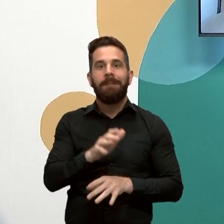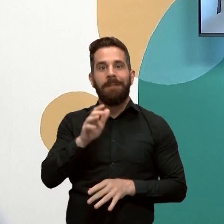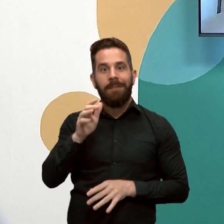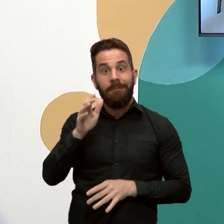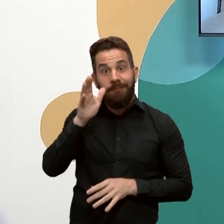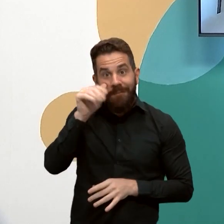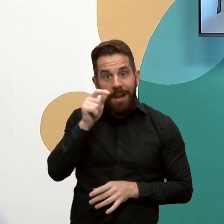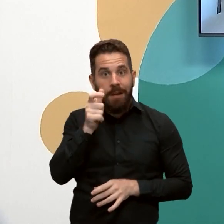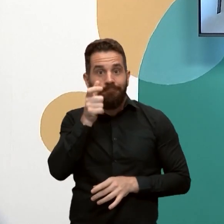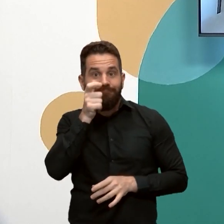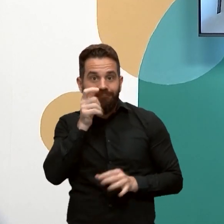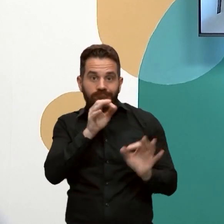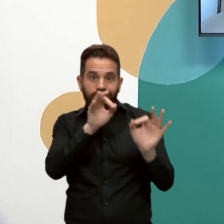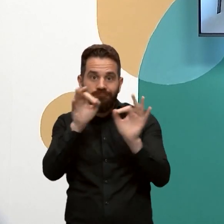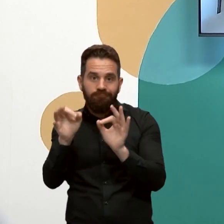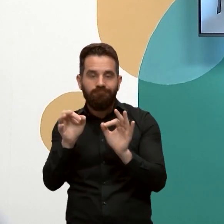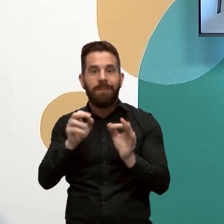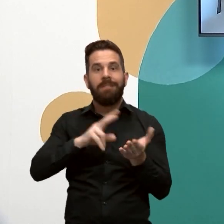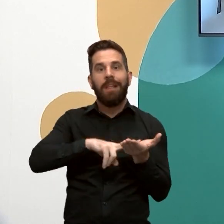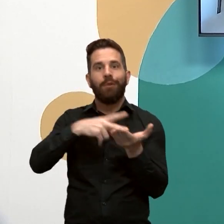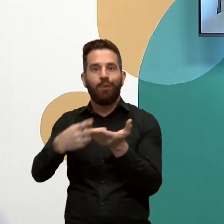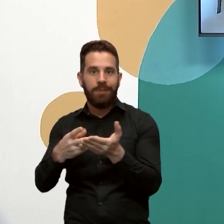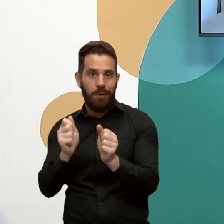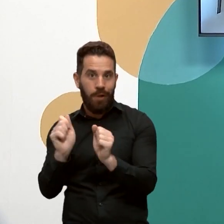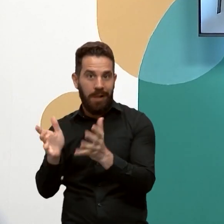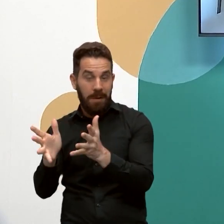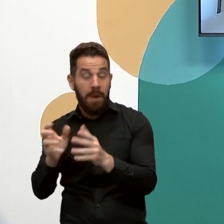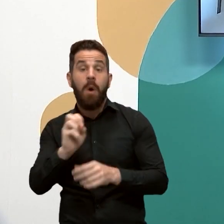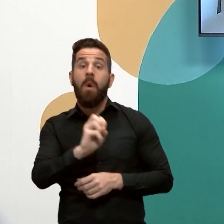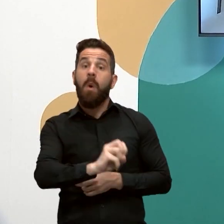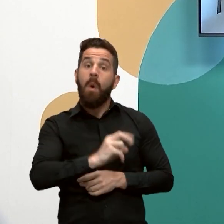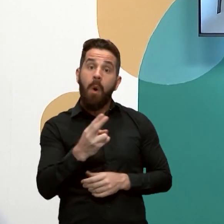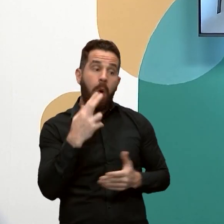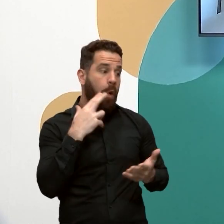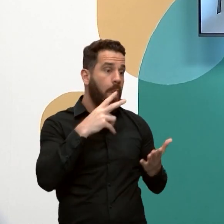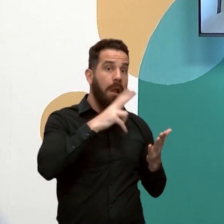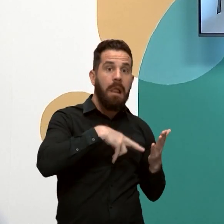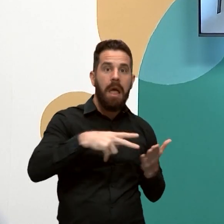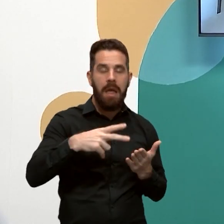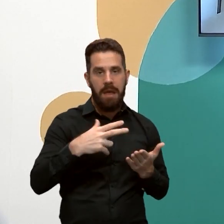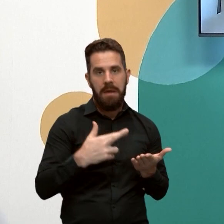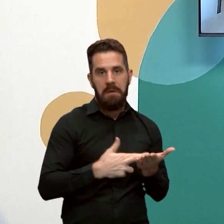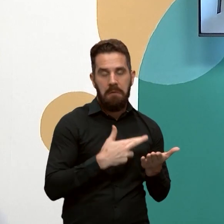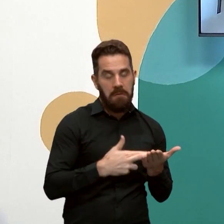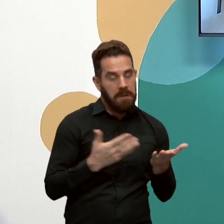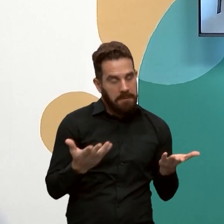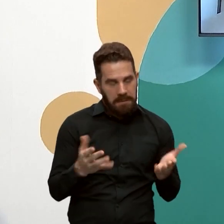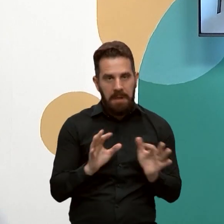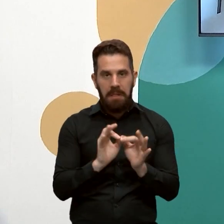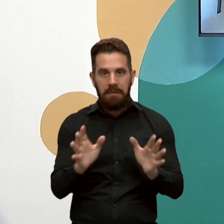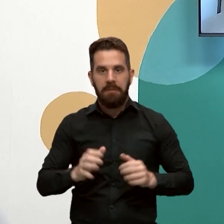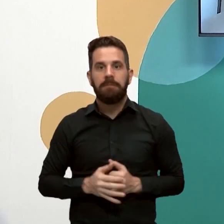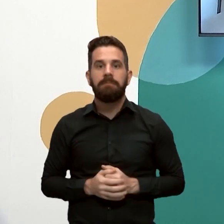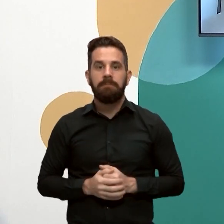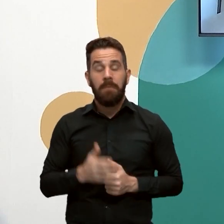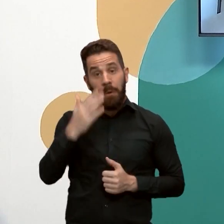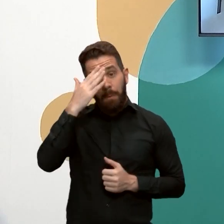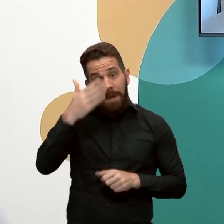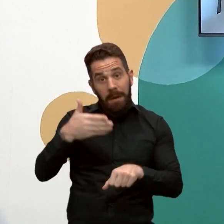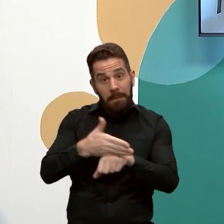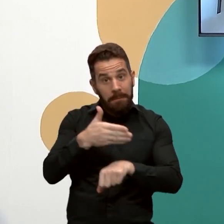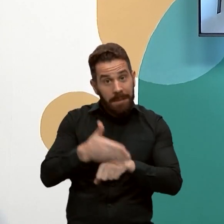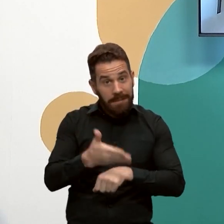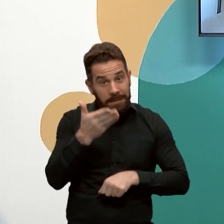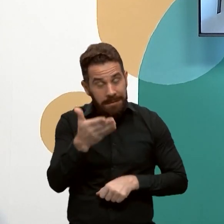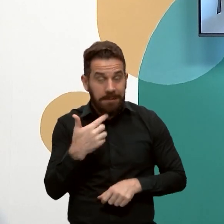tradução para Libras ou vai ler o material da revista. Flávia, muito obrigada pela sua presença aqui e eu espero que a partir de